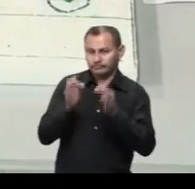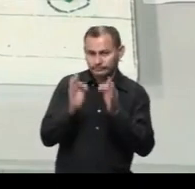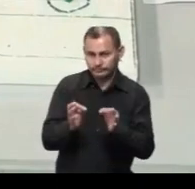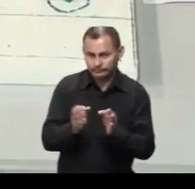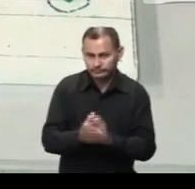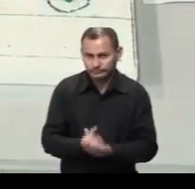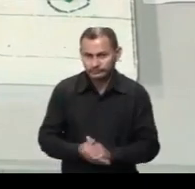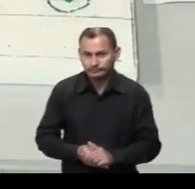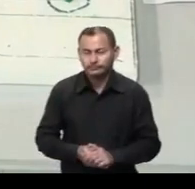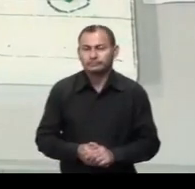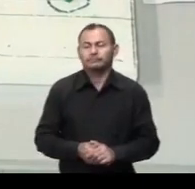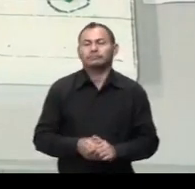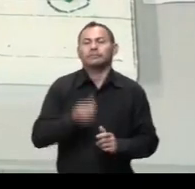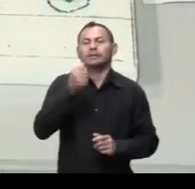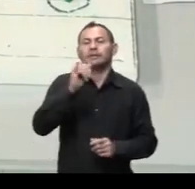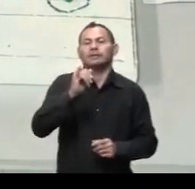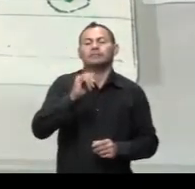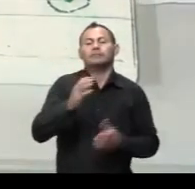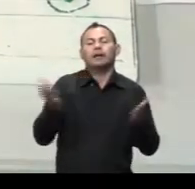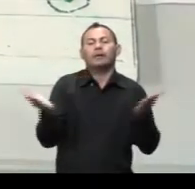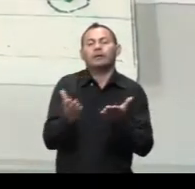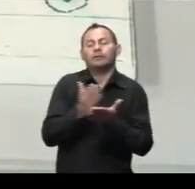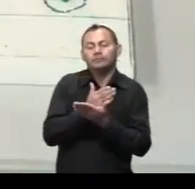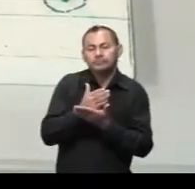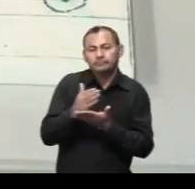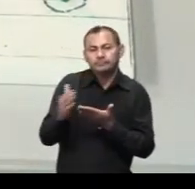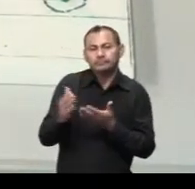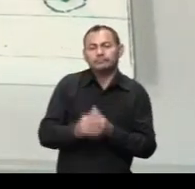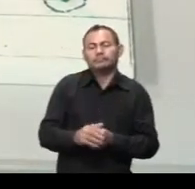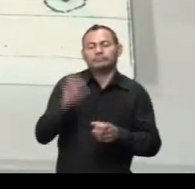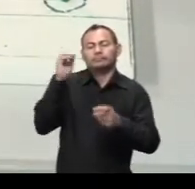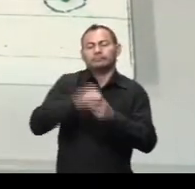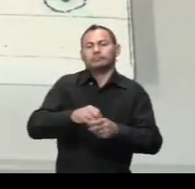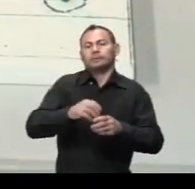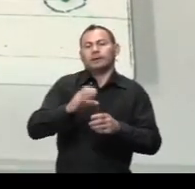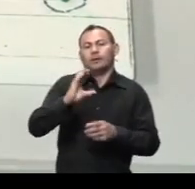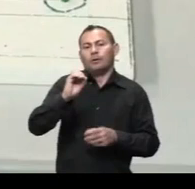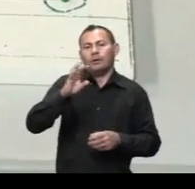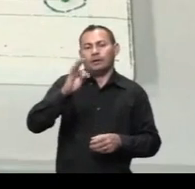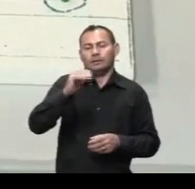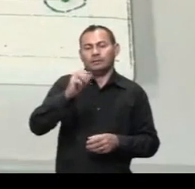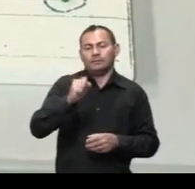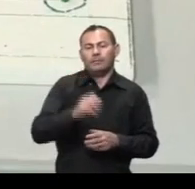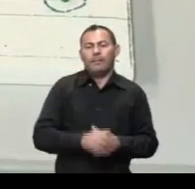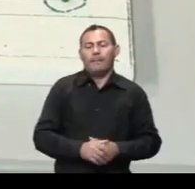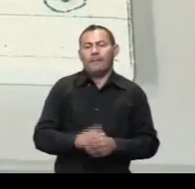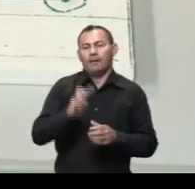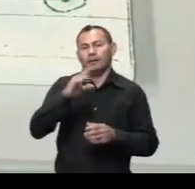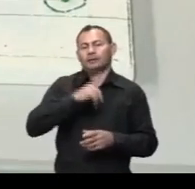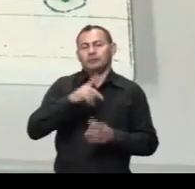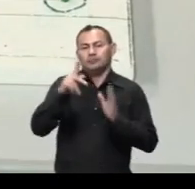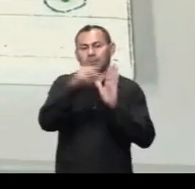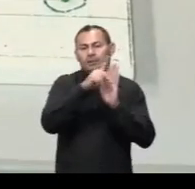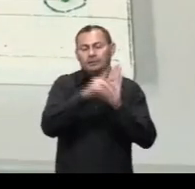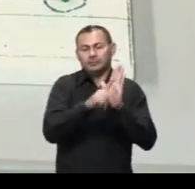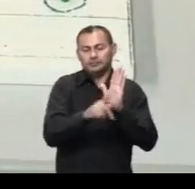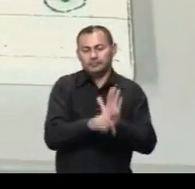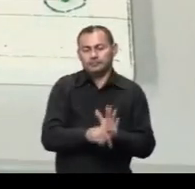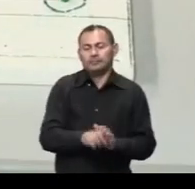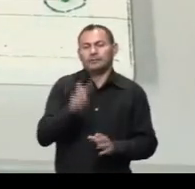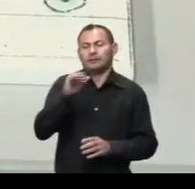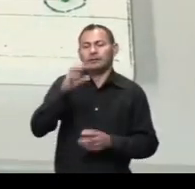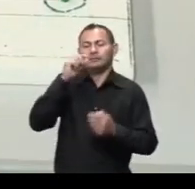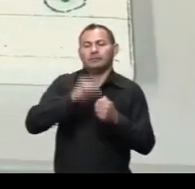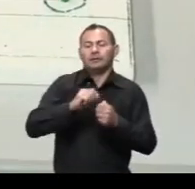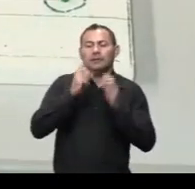bem? E a partir daí, agora a gente vai começar a lançar as nossas cotas. Então, você vai pegar o projetinho e